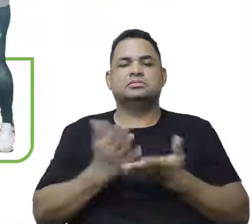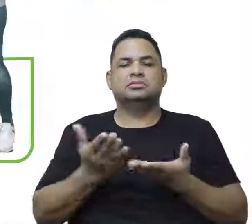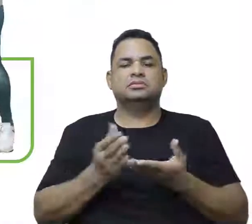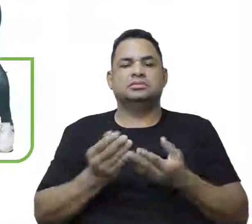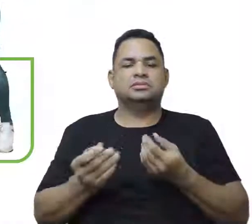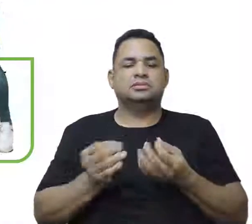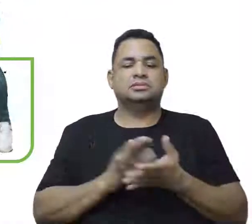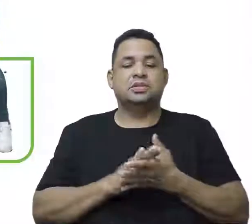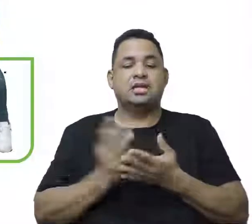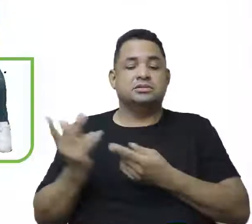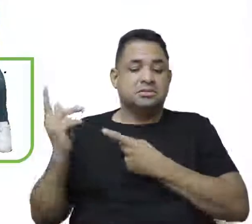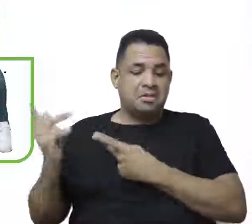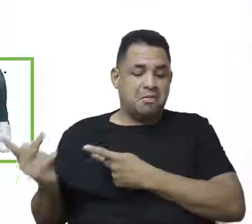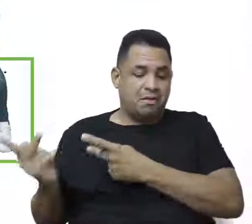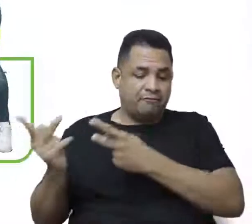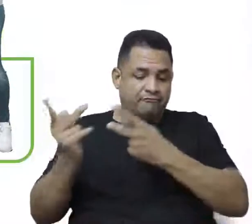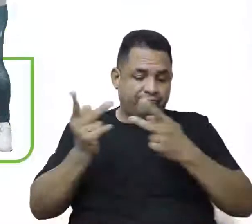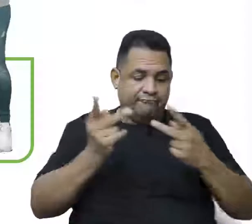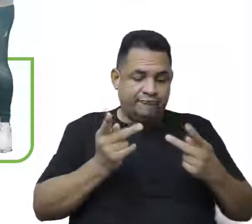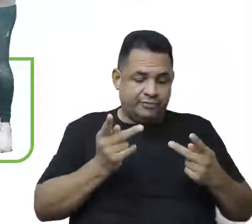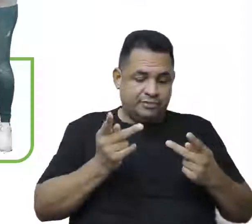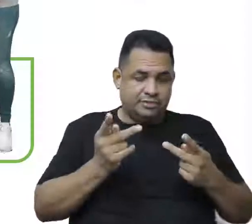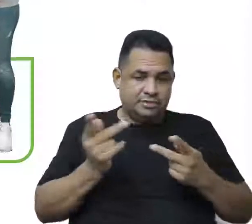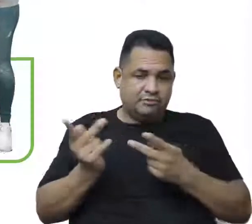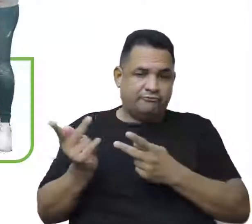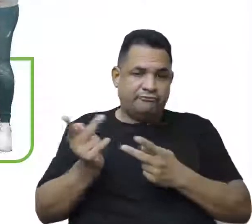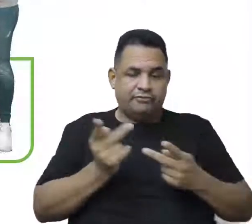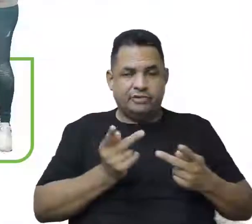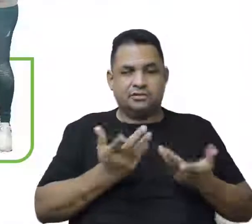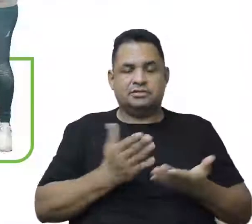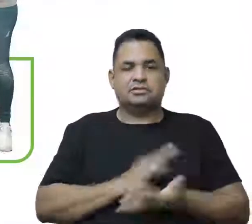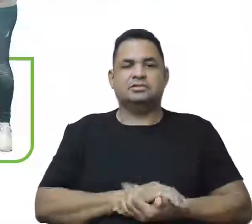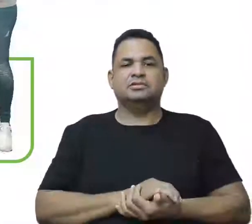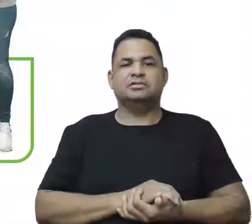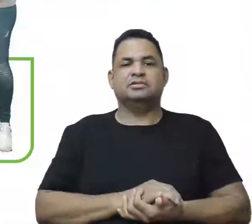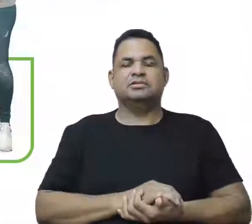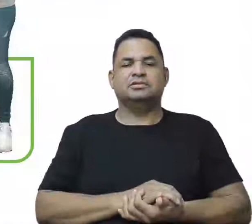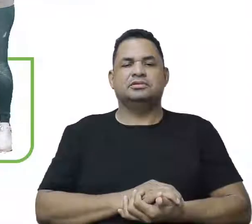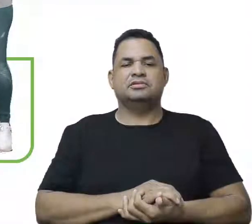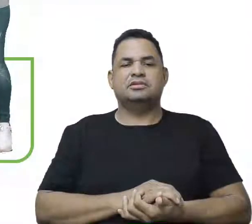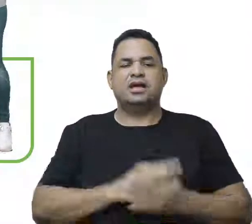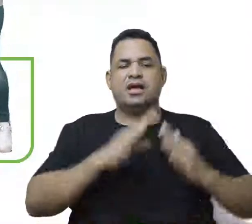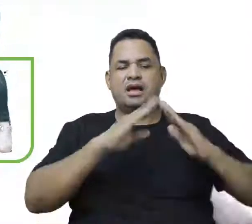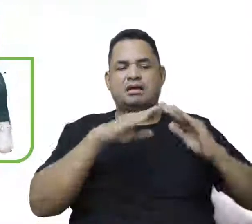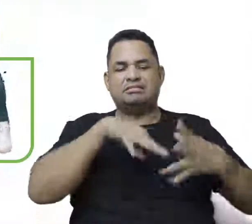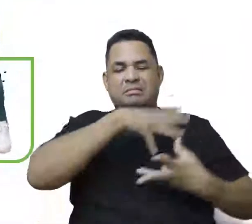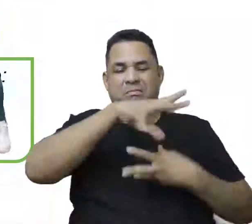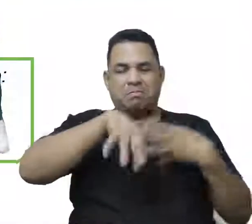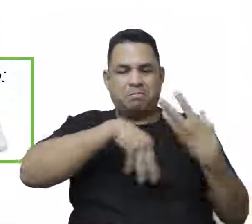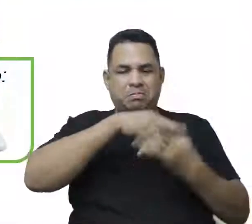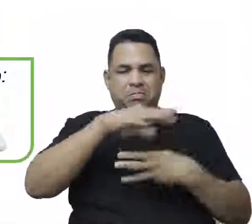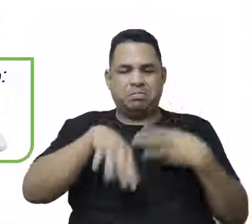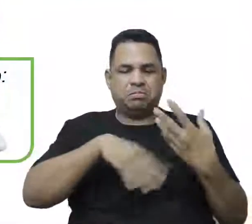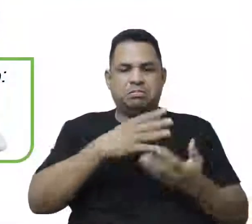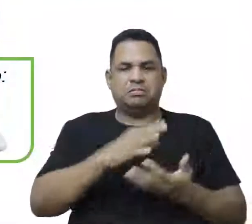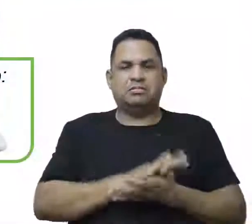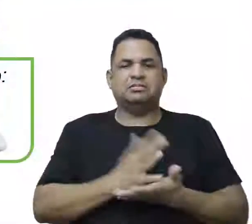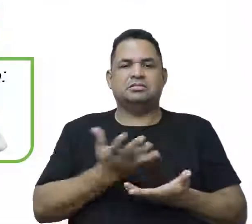uma visita, e você recebeu aquela visita. E a casa estava bagunçada, gente. Aí você fica naquela